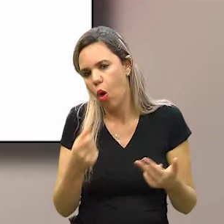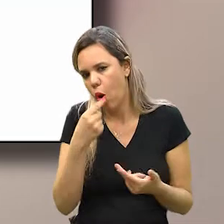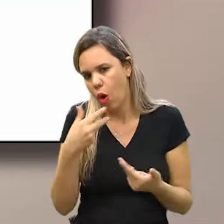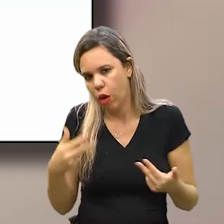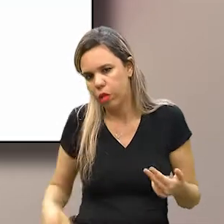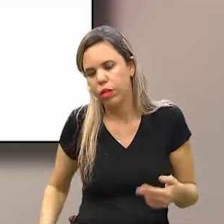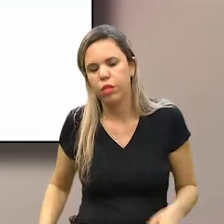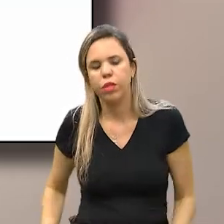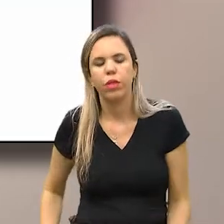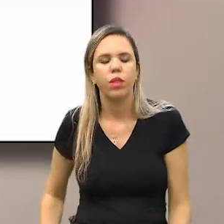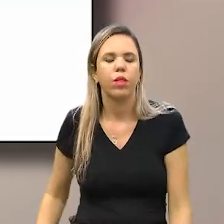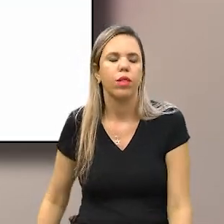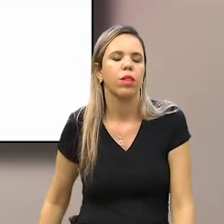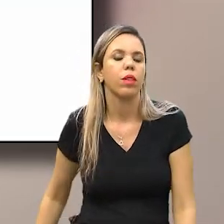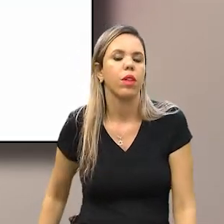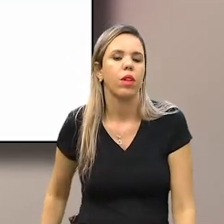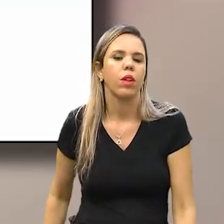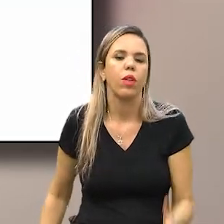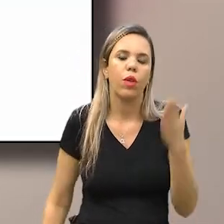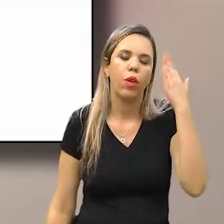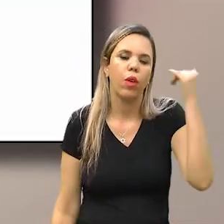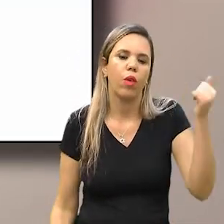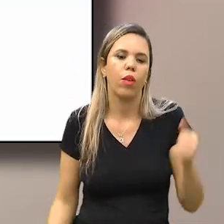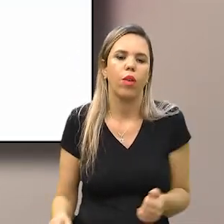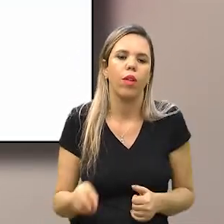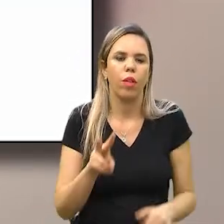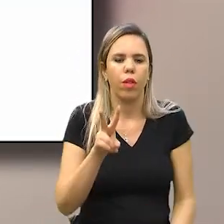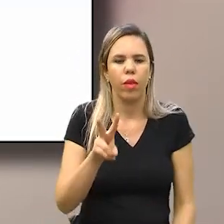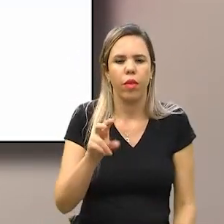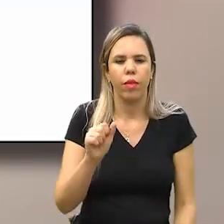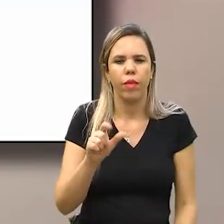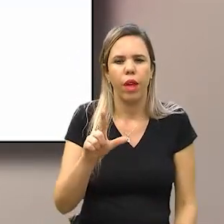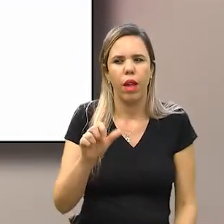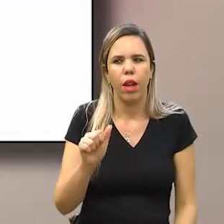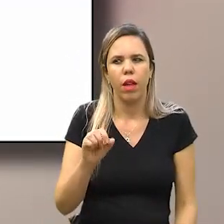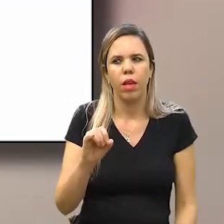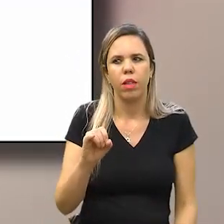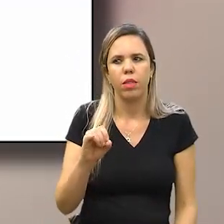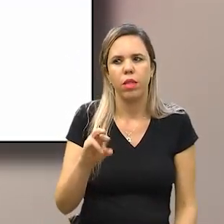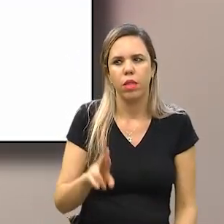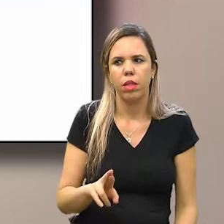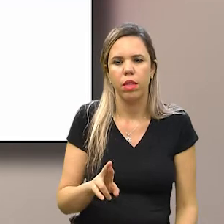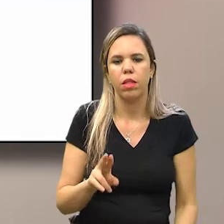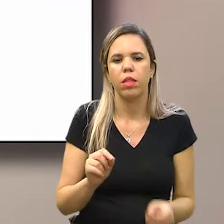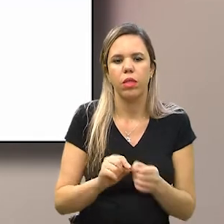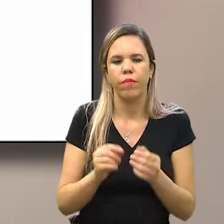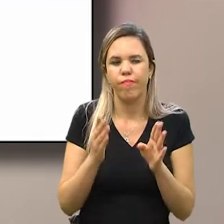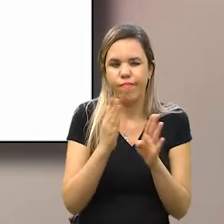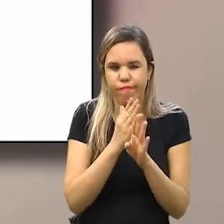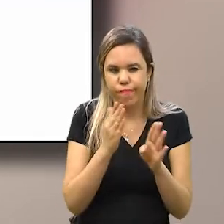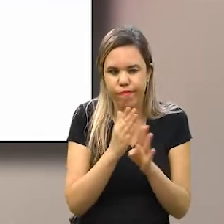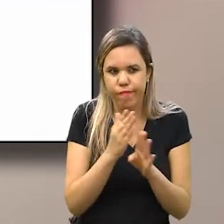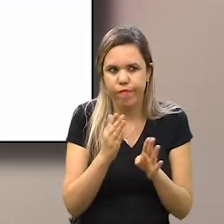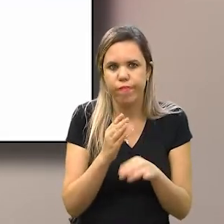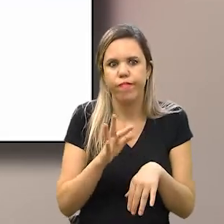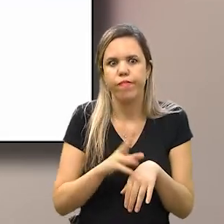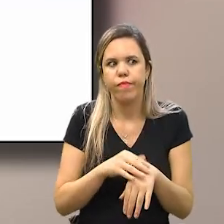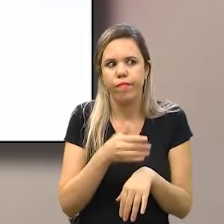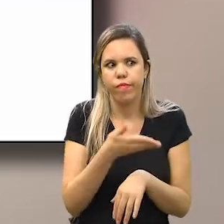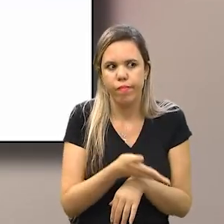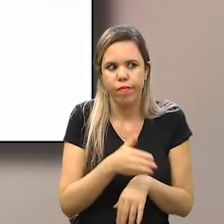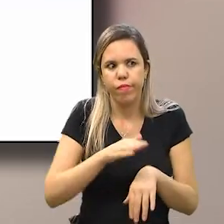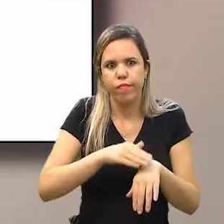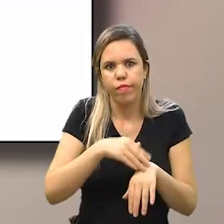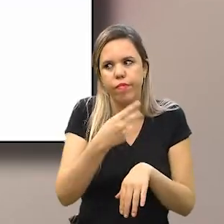derivados do aciclovir, o mais famoso deles é o valaciclovir. Então, quando você faz a suspeita de herpes